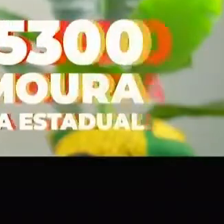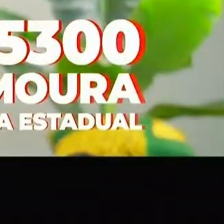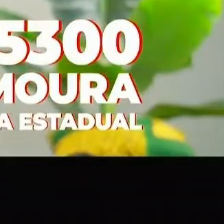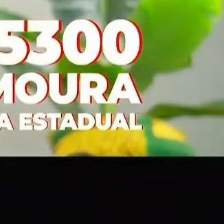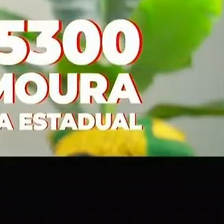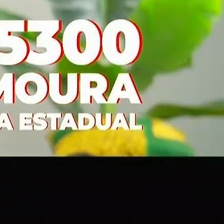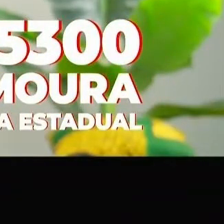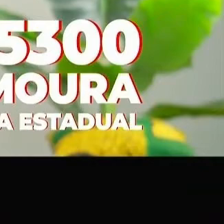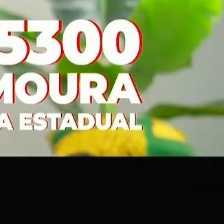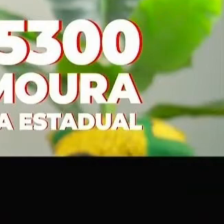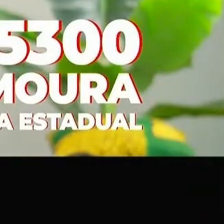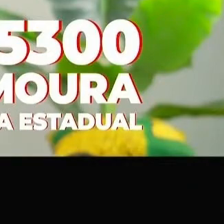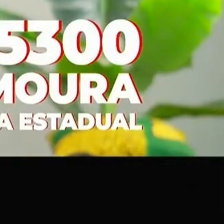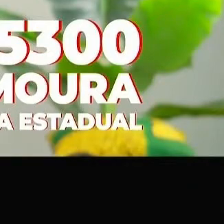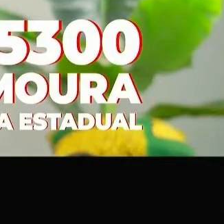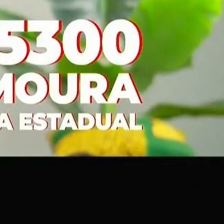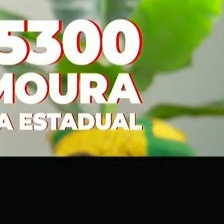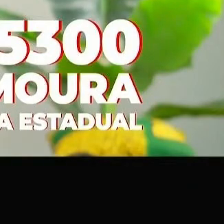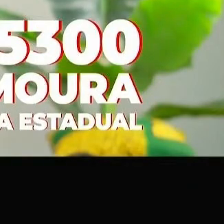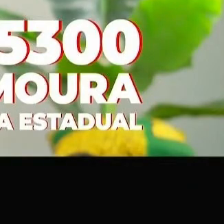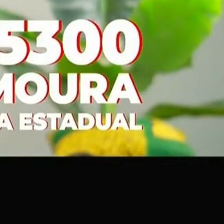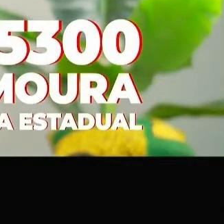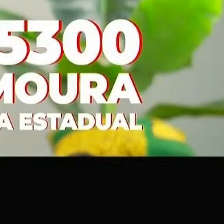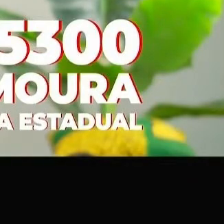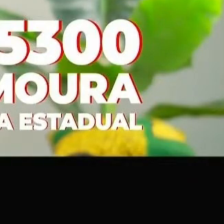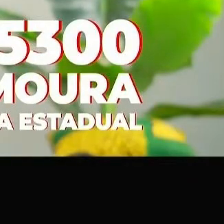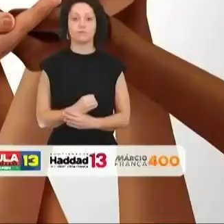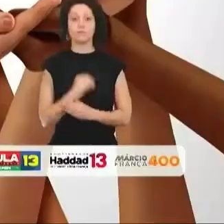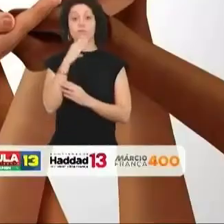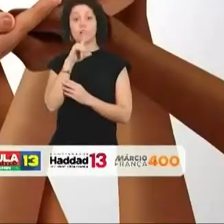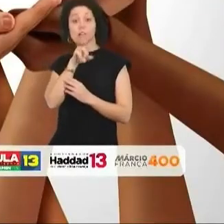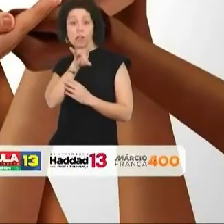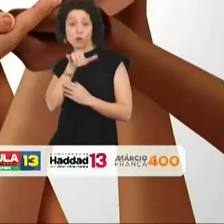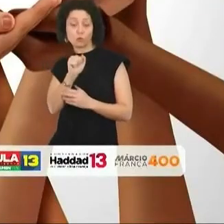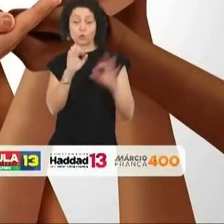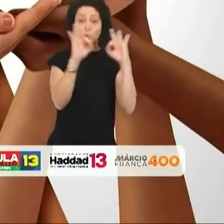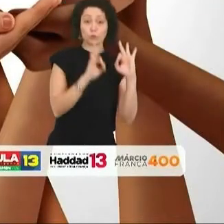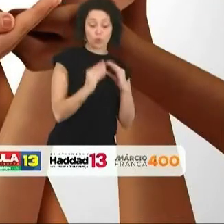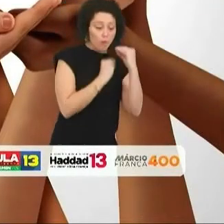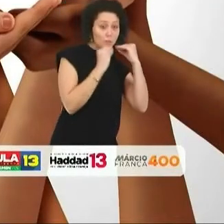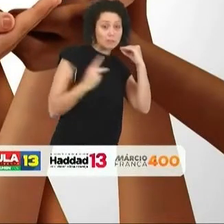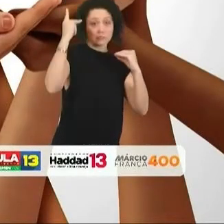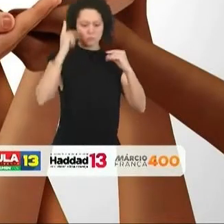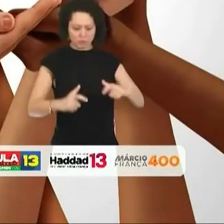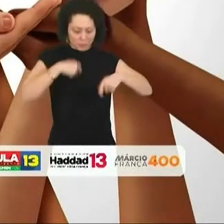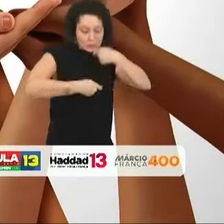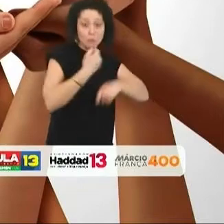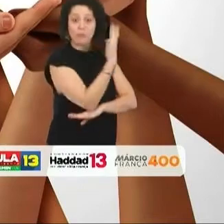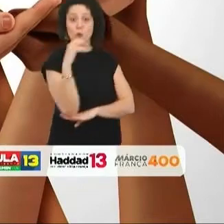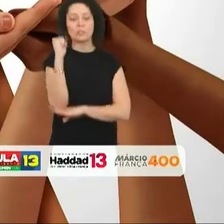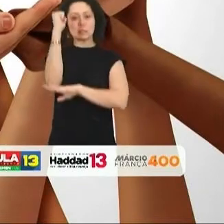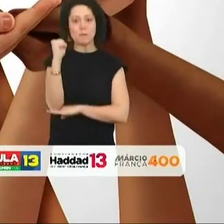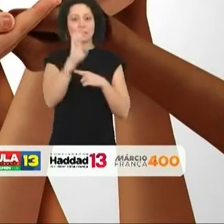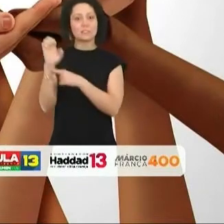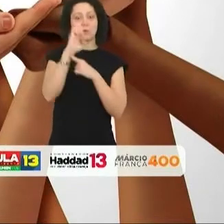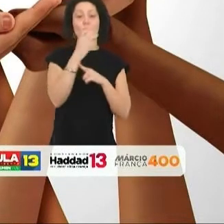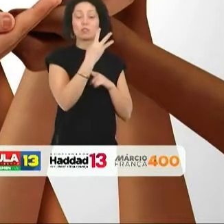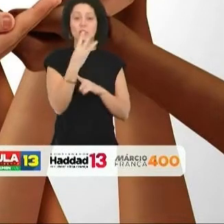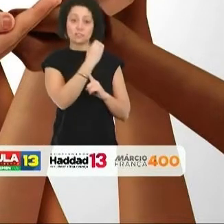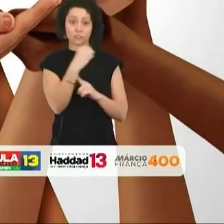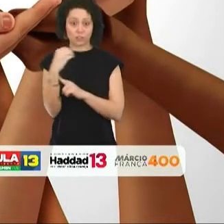Chegou a hora da ciência. Vote Mariana Moura, 65.300. Cláudia do Alimento SP, comida na mesa, floresta em pé,